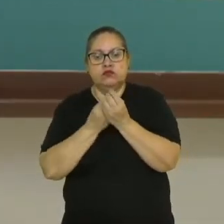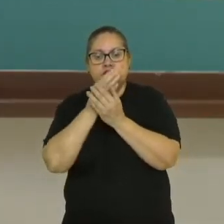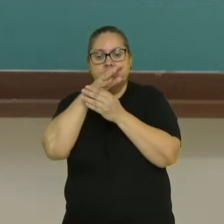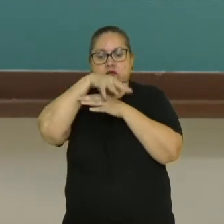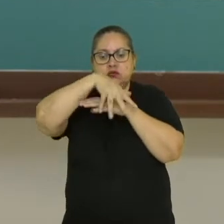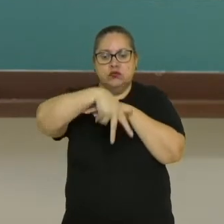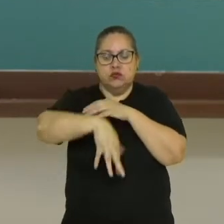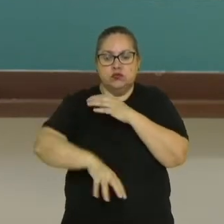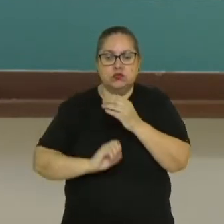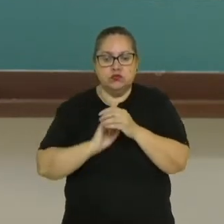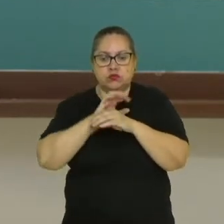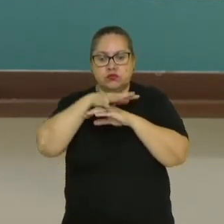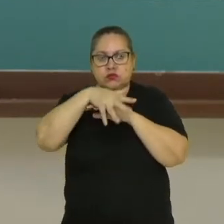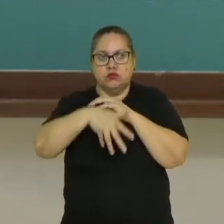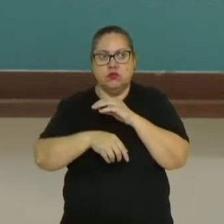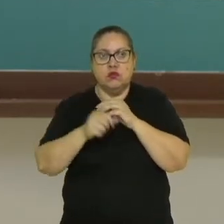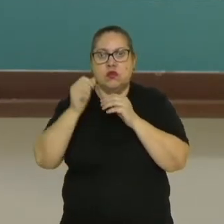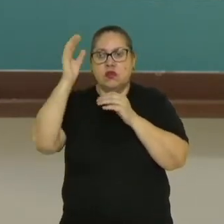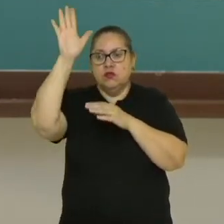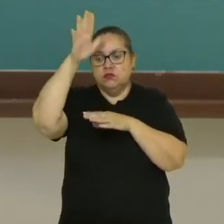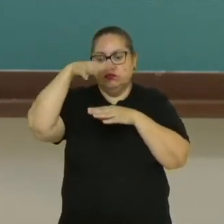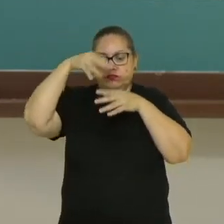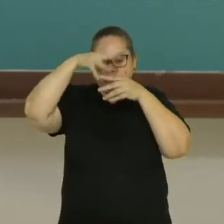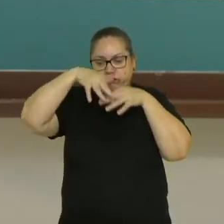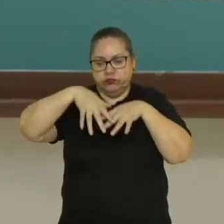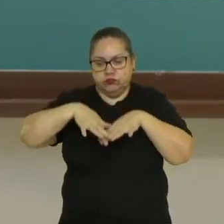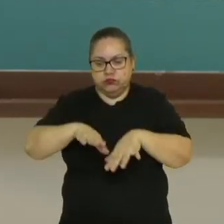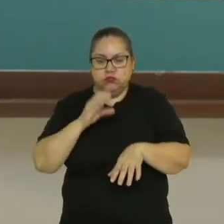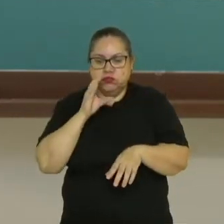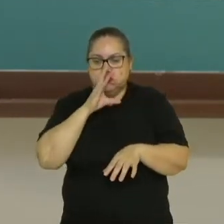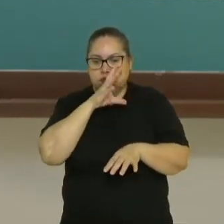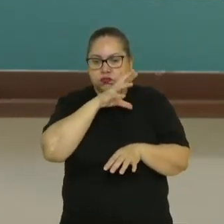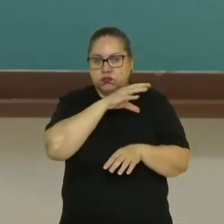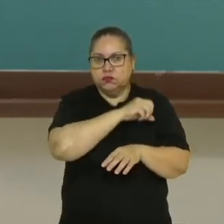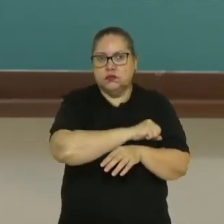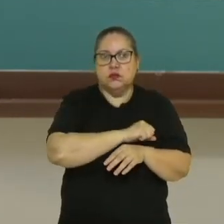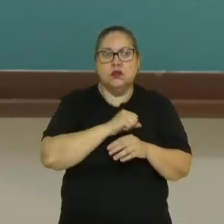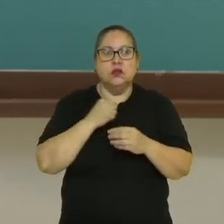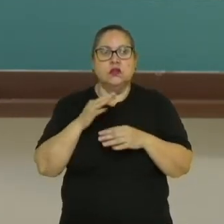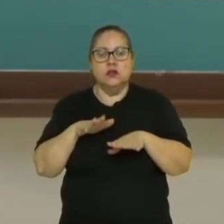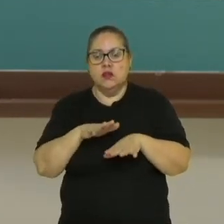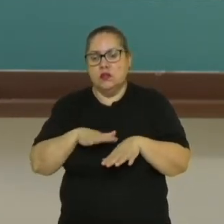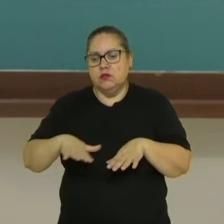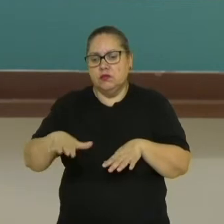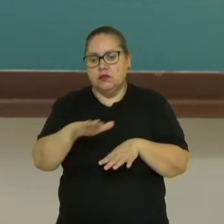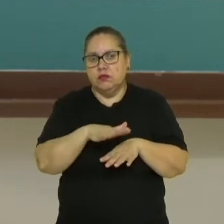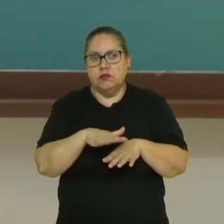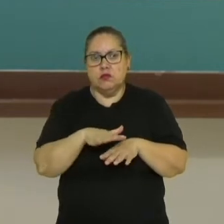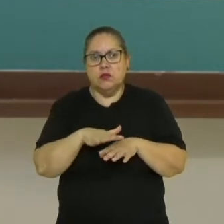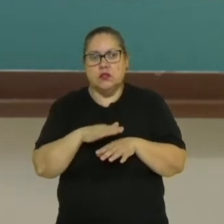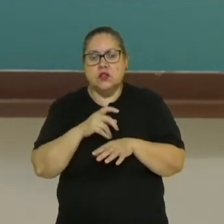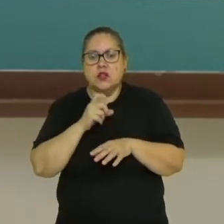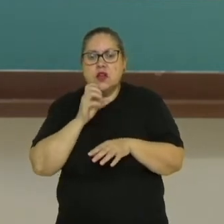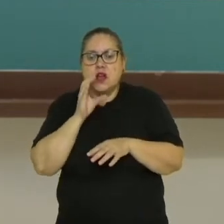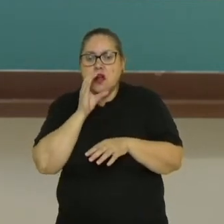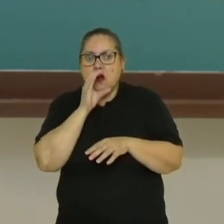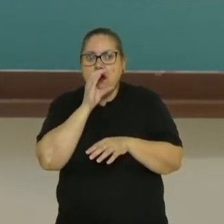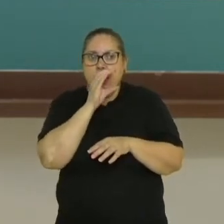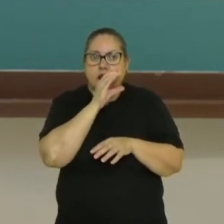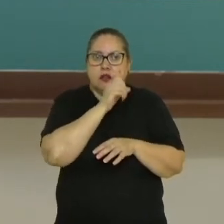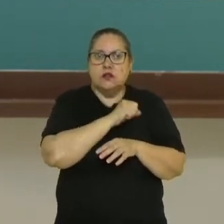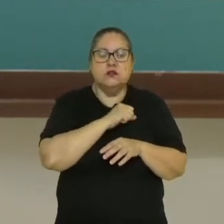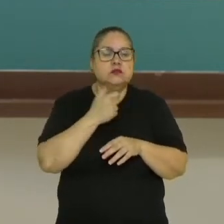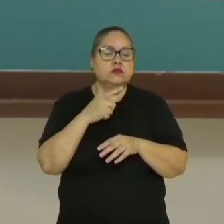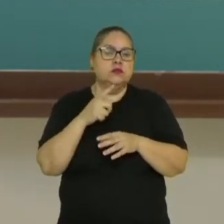erupção e escorria aquela lava quente incandescente. Então, a superfície do nosso planeta era muito quente e